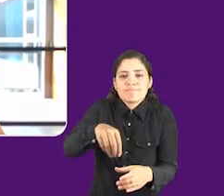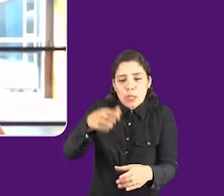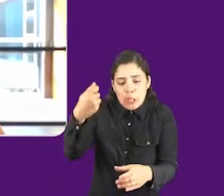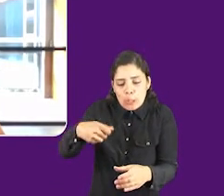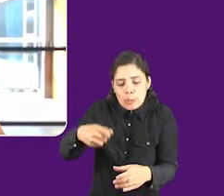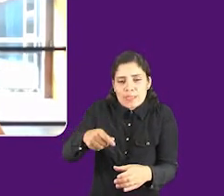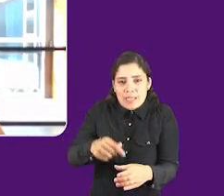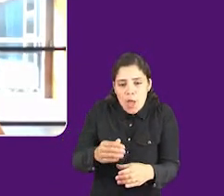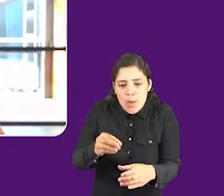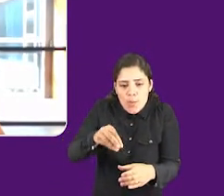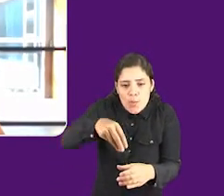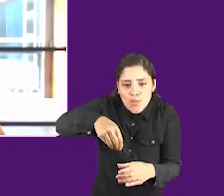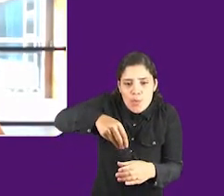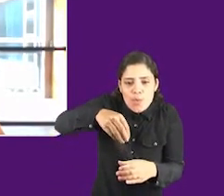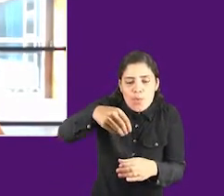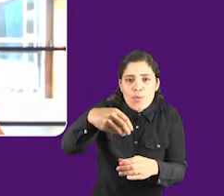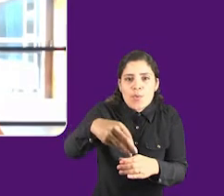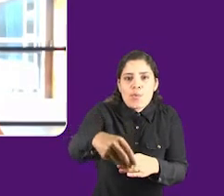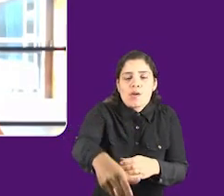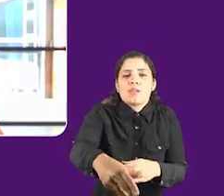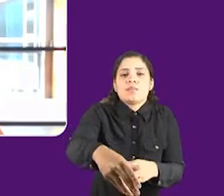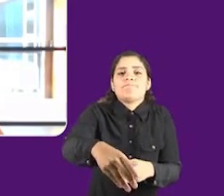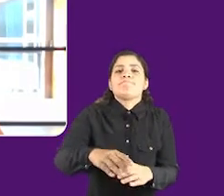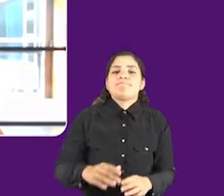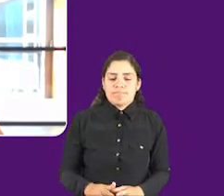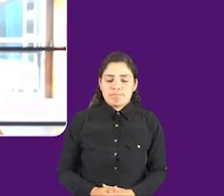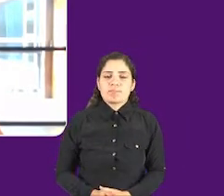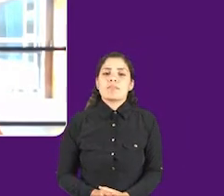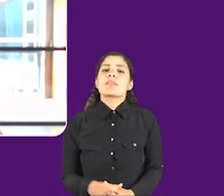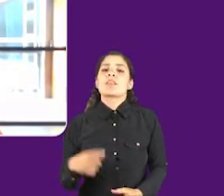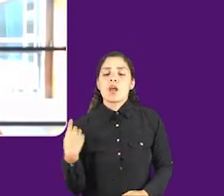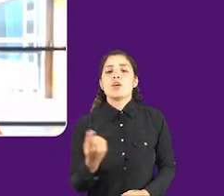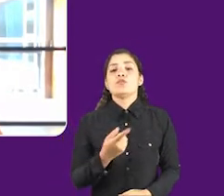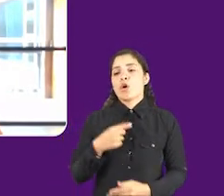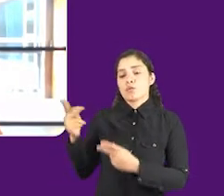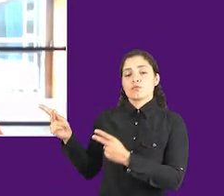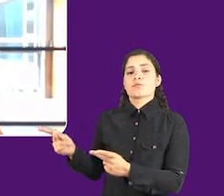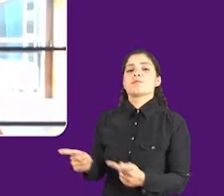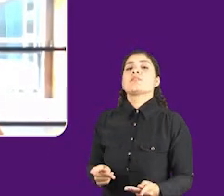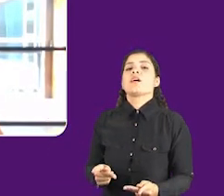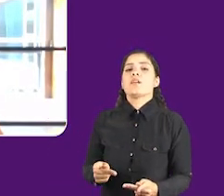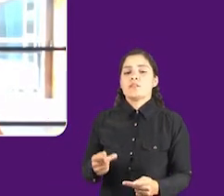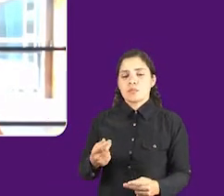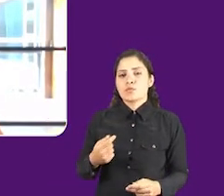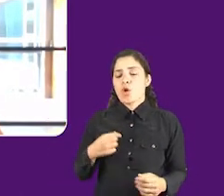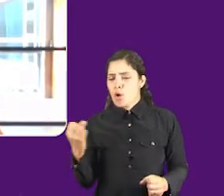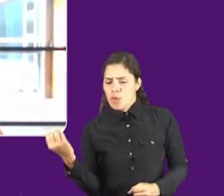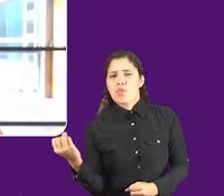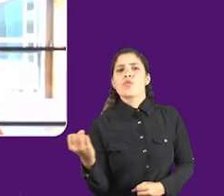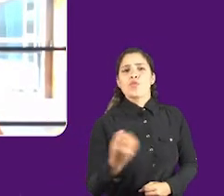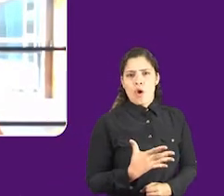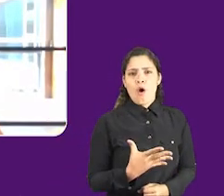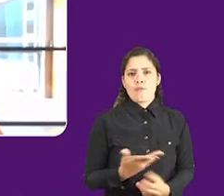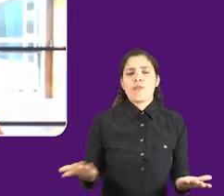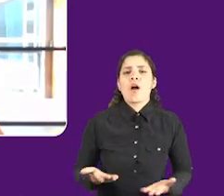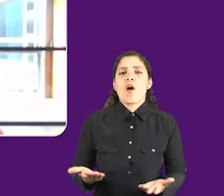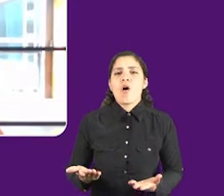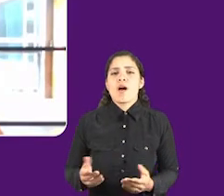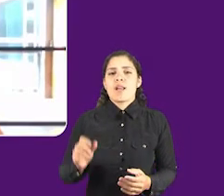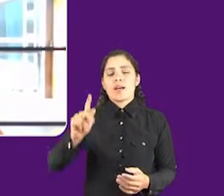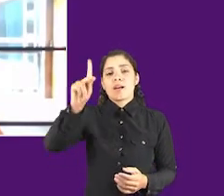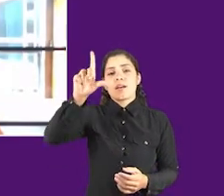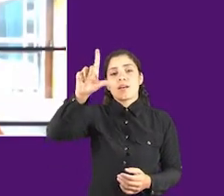da embalagem né então nosso convidado não se falamos com a sabia pois algumas rapaz